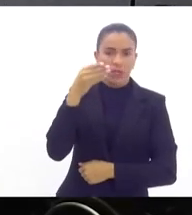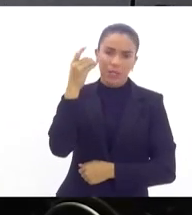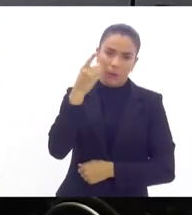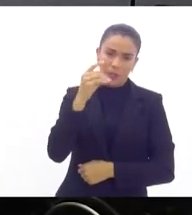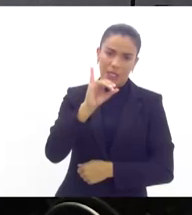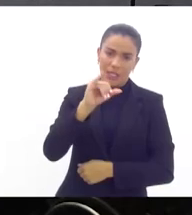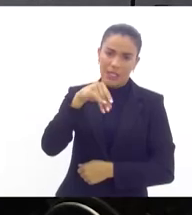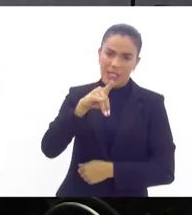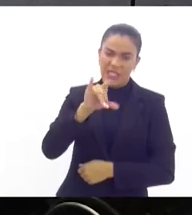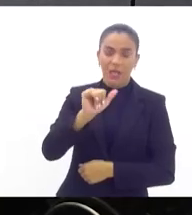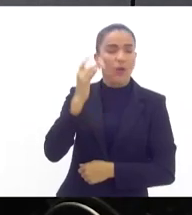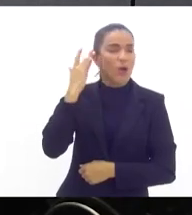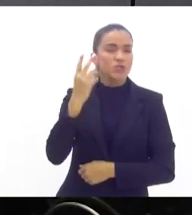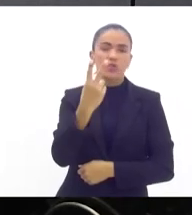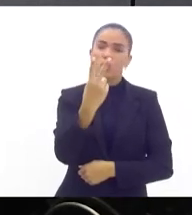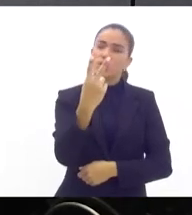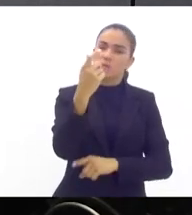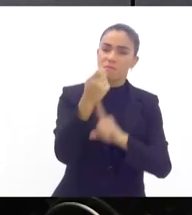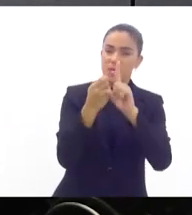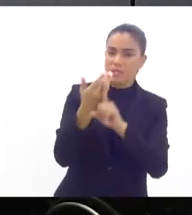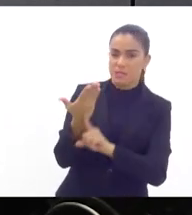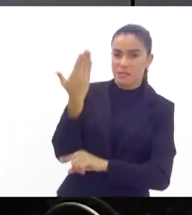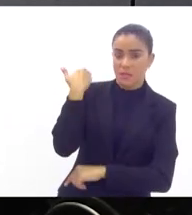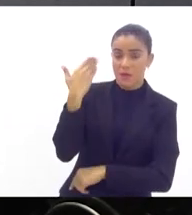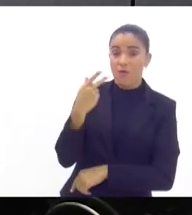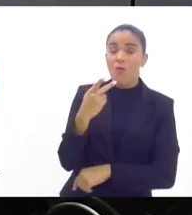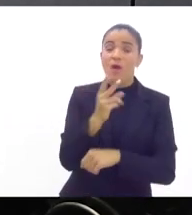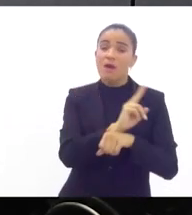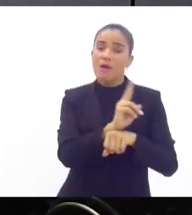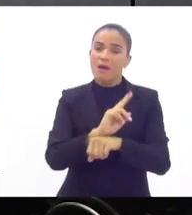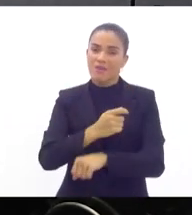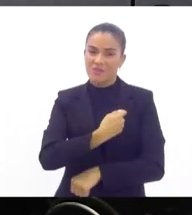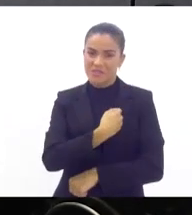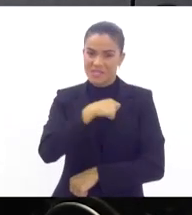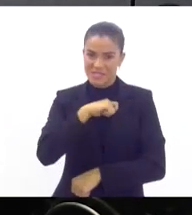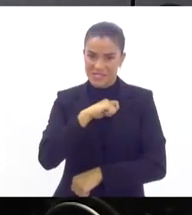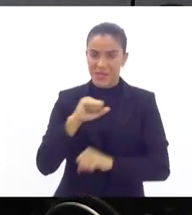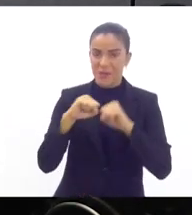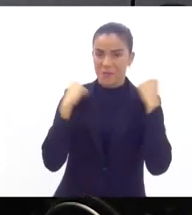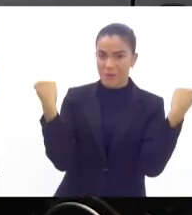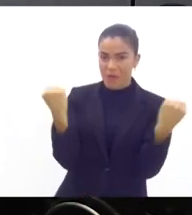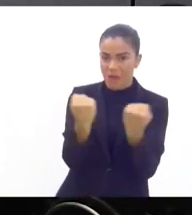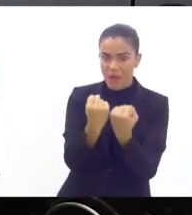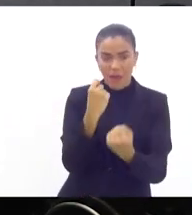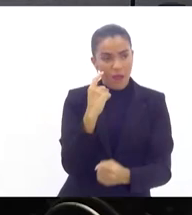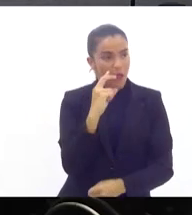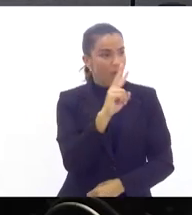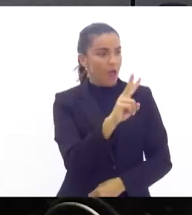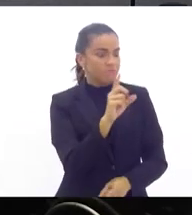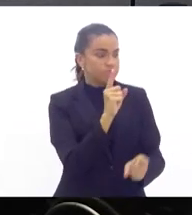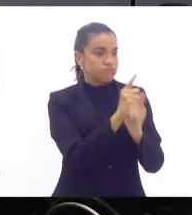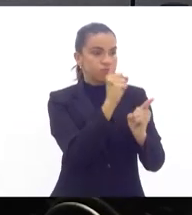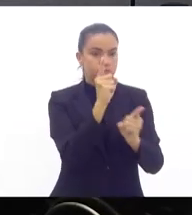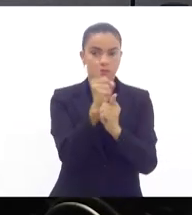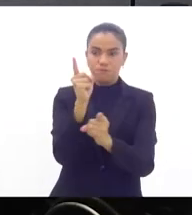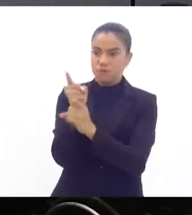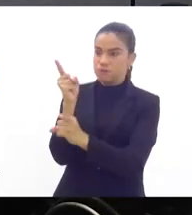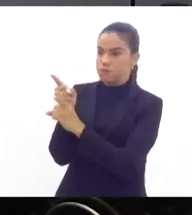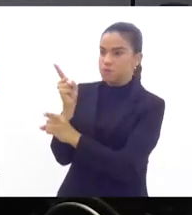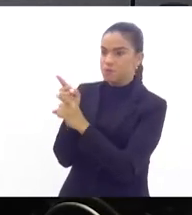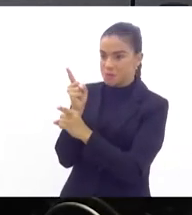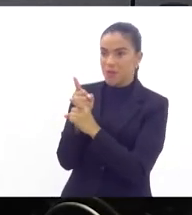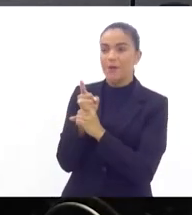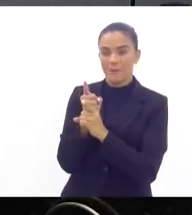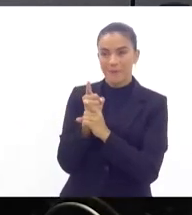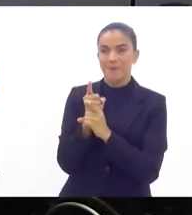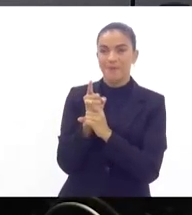coisa de um mês e meio dois meses atrás uma fiscalização no Maracanã dentre algumas Assombrações que a gente enxergou no estado no dia a dia no Estádio no